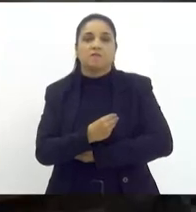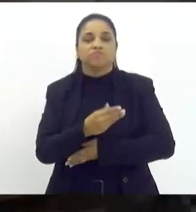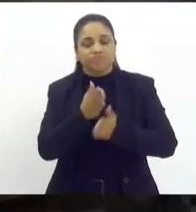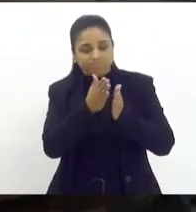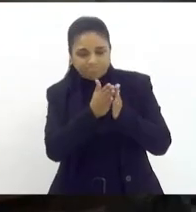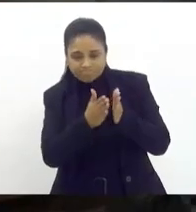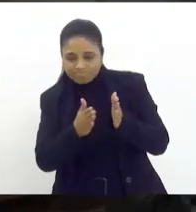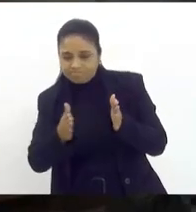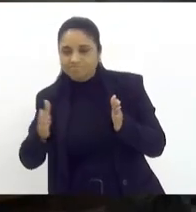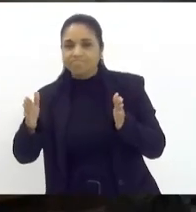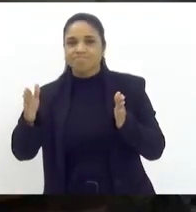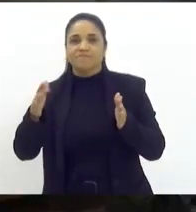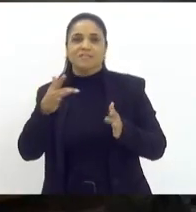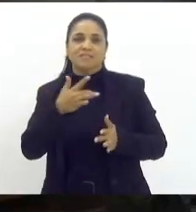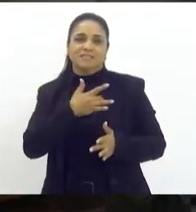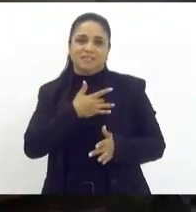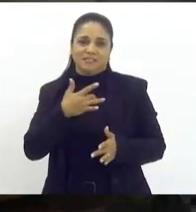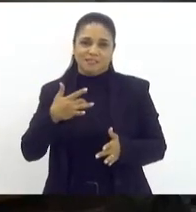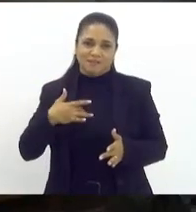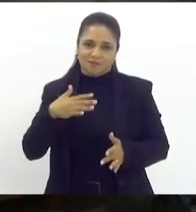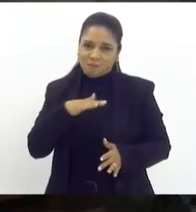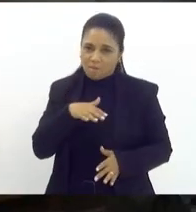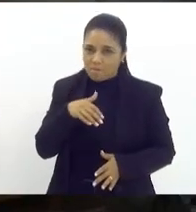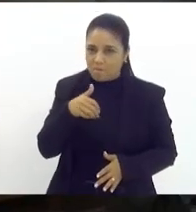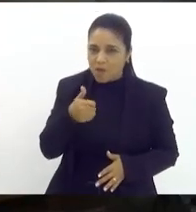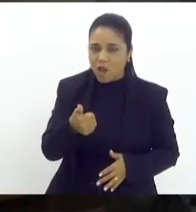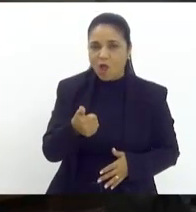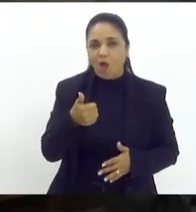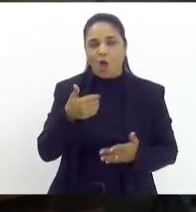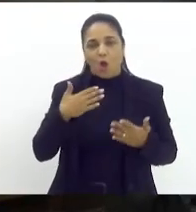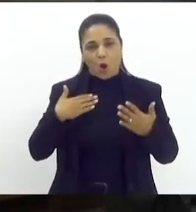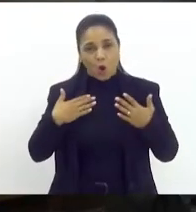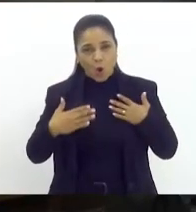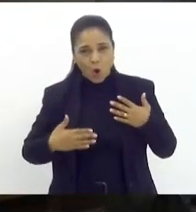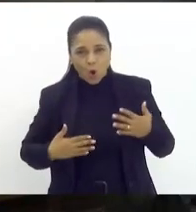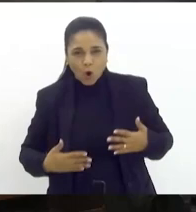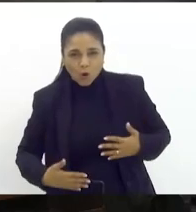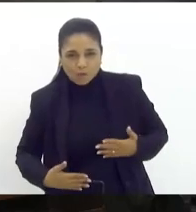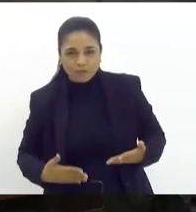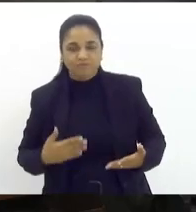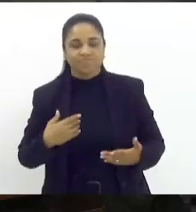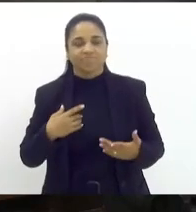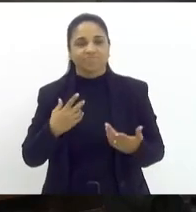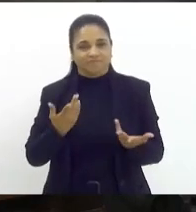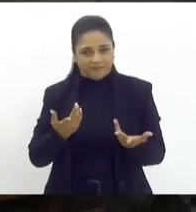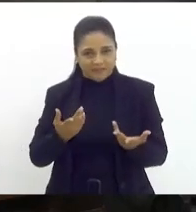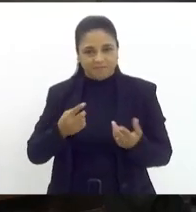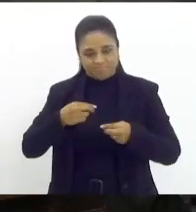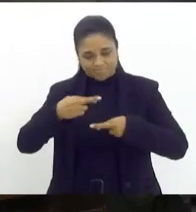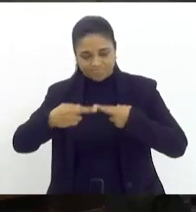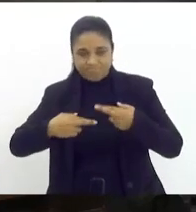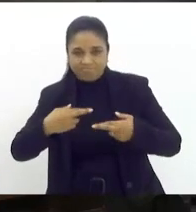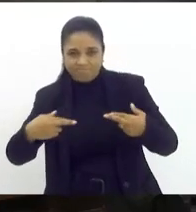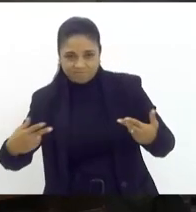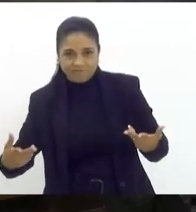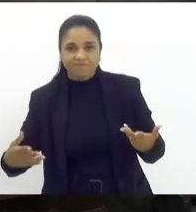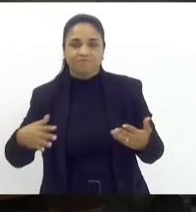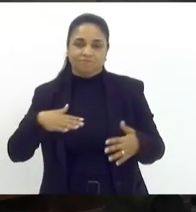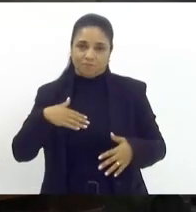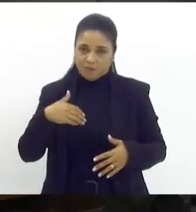tem aí mais benefícios e mais anticorpos enfim já é Tecnicamente é